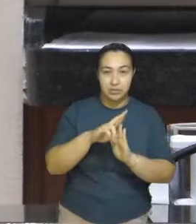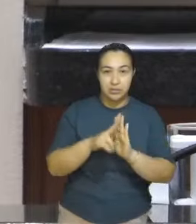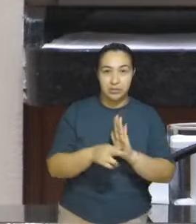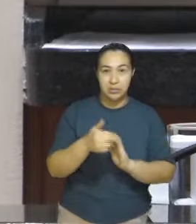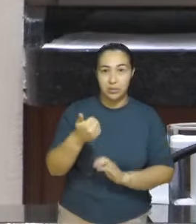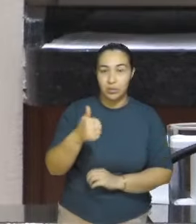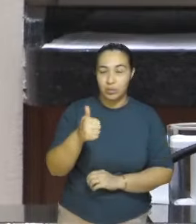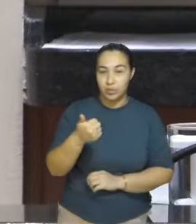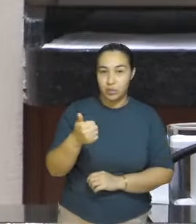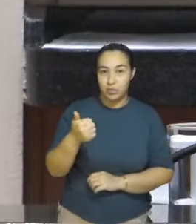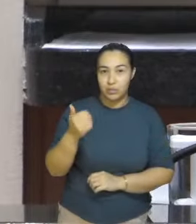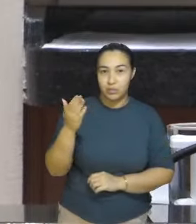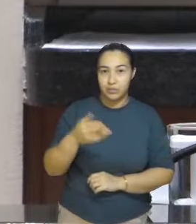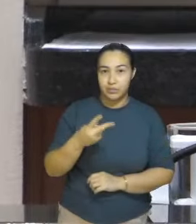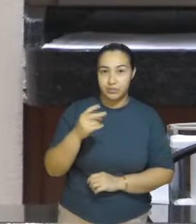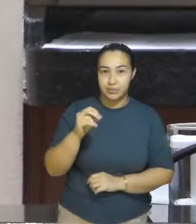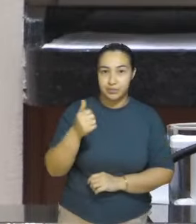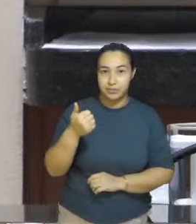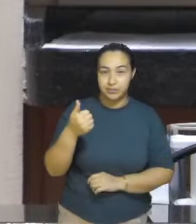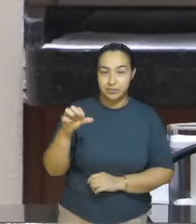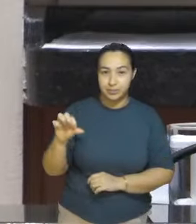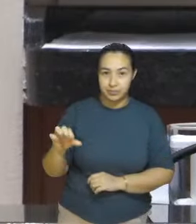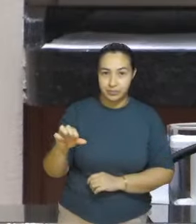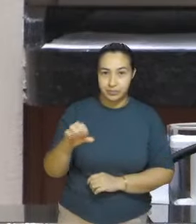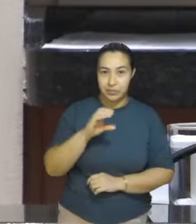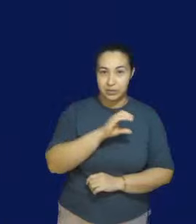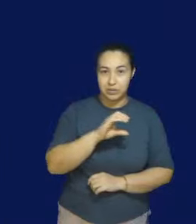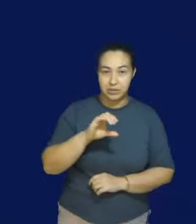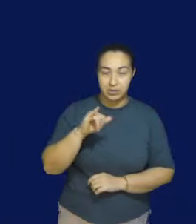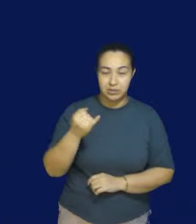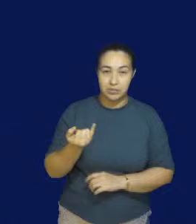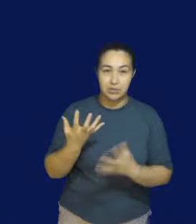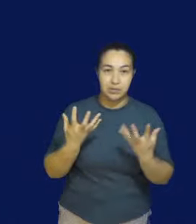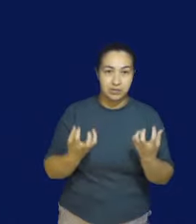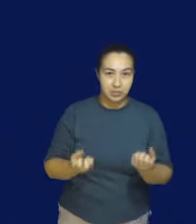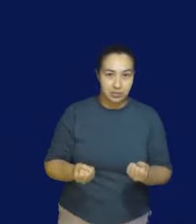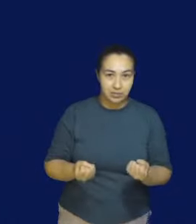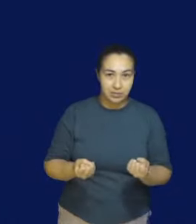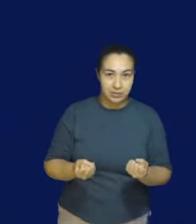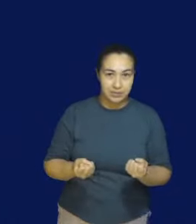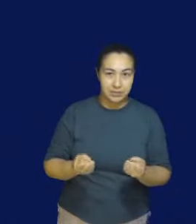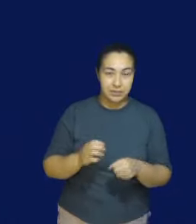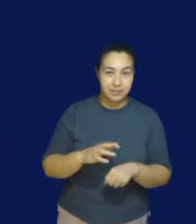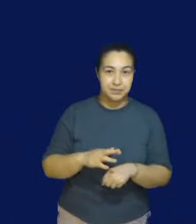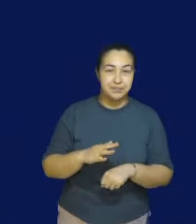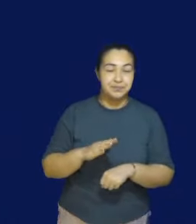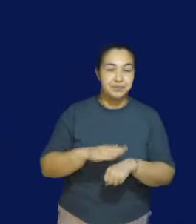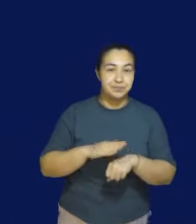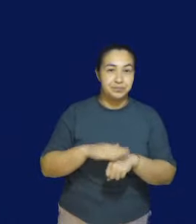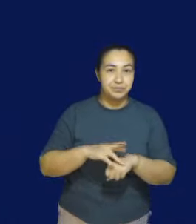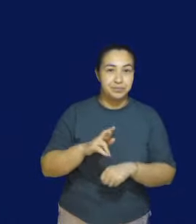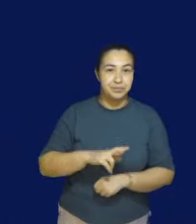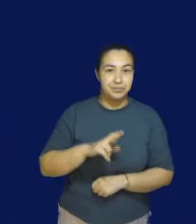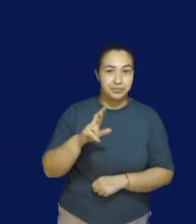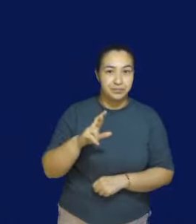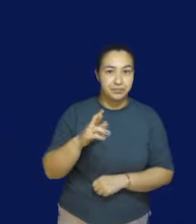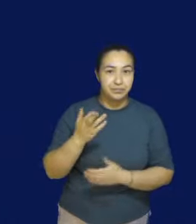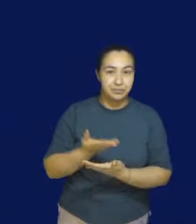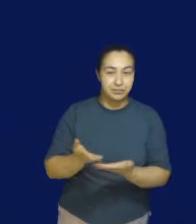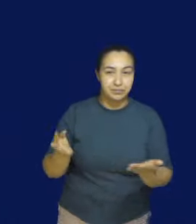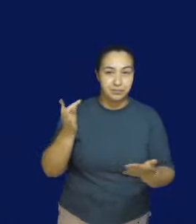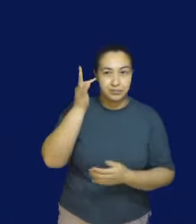2019, parecer da Comissão de Constituição e Justiça e pela admissibilidade, deputado Pepe Colasso, parecer favorável da Comissão Especial, deputado